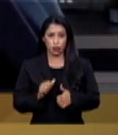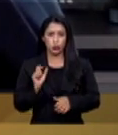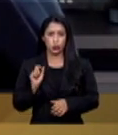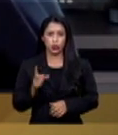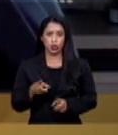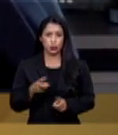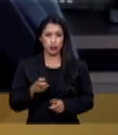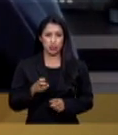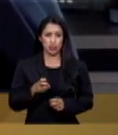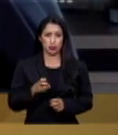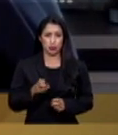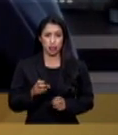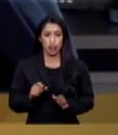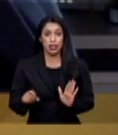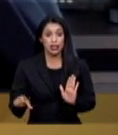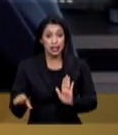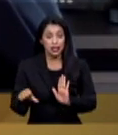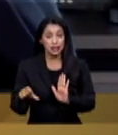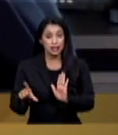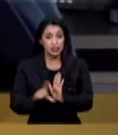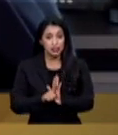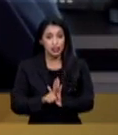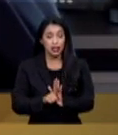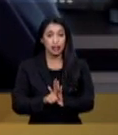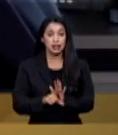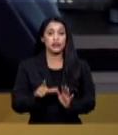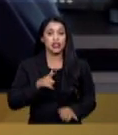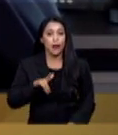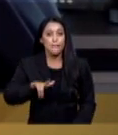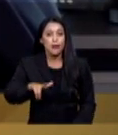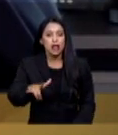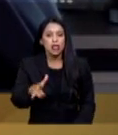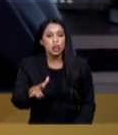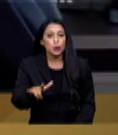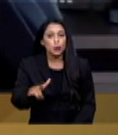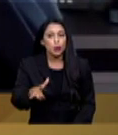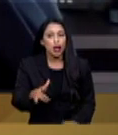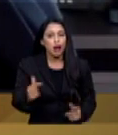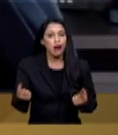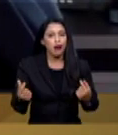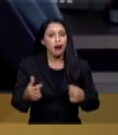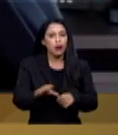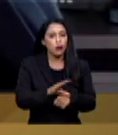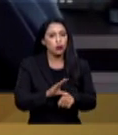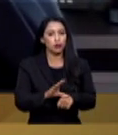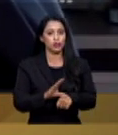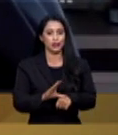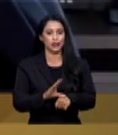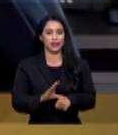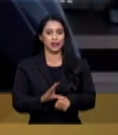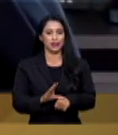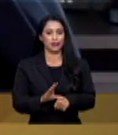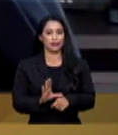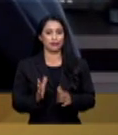leis vêm sendo utilizadas para manipular a exigência constitucional do concurso